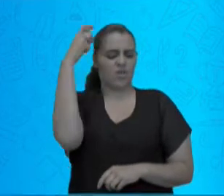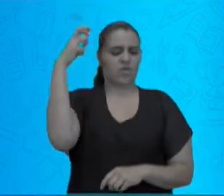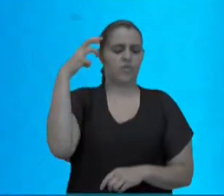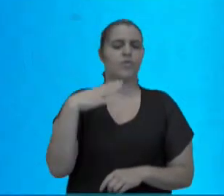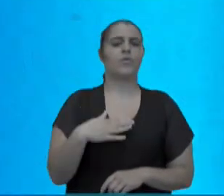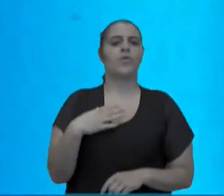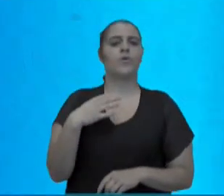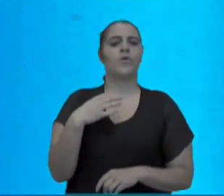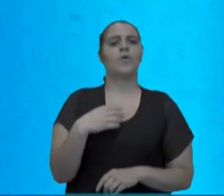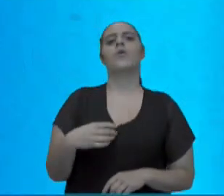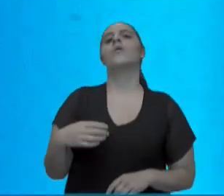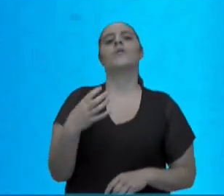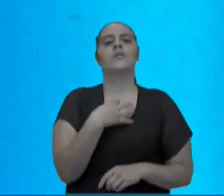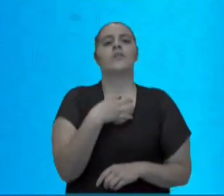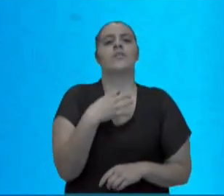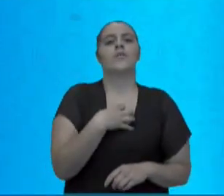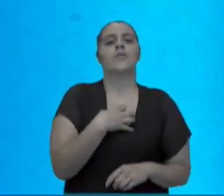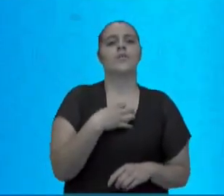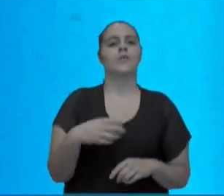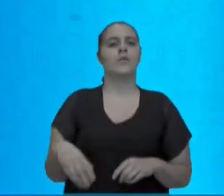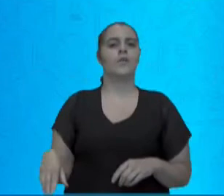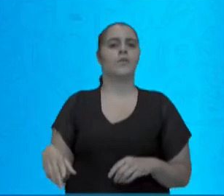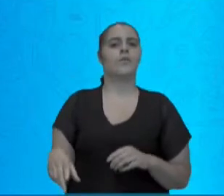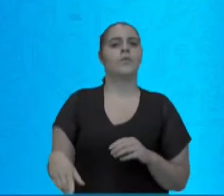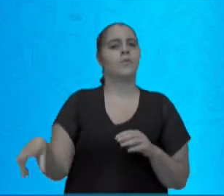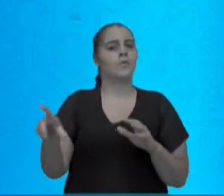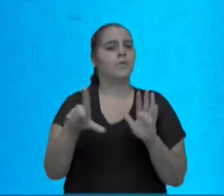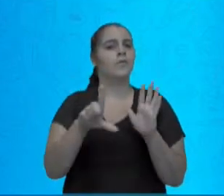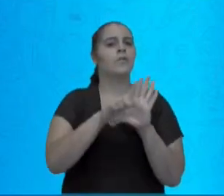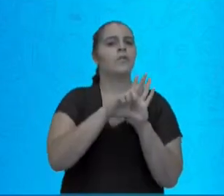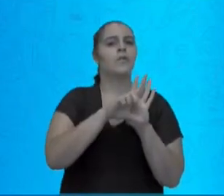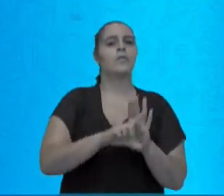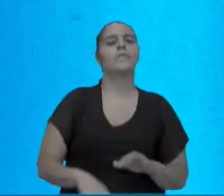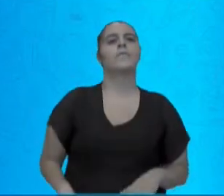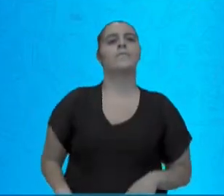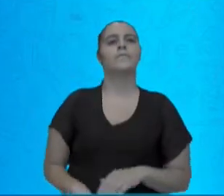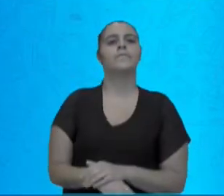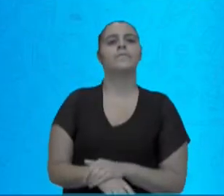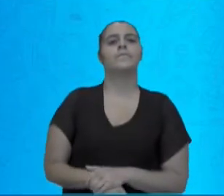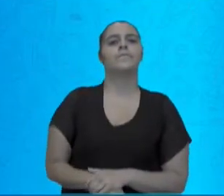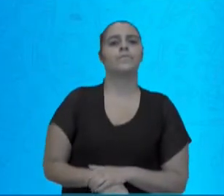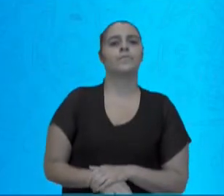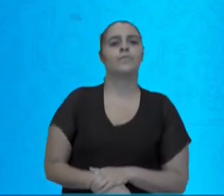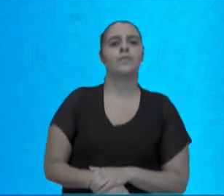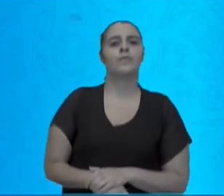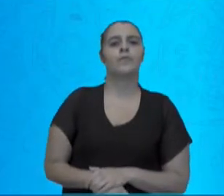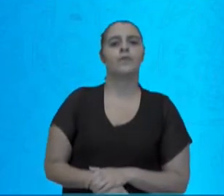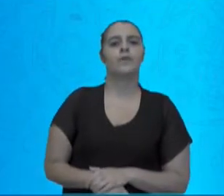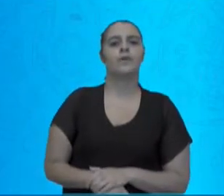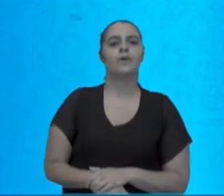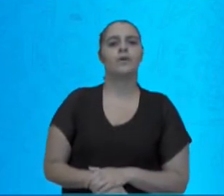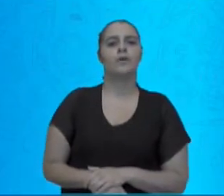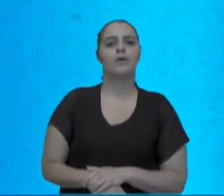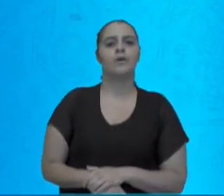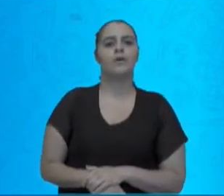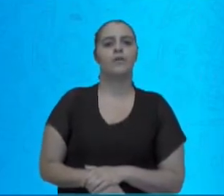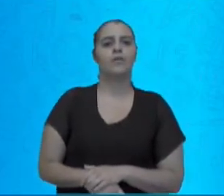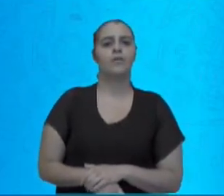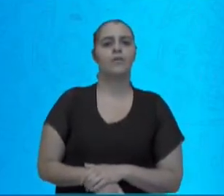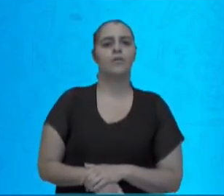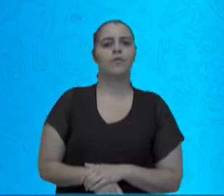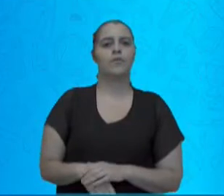costumes, sob um mesmo comando. Ok? E o que